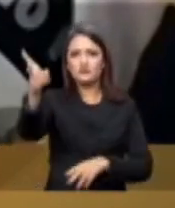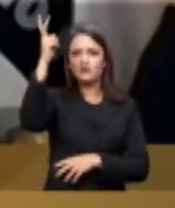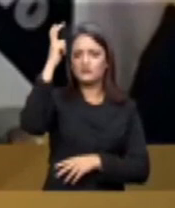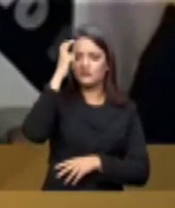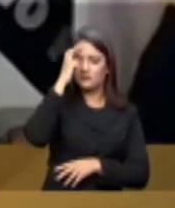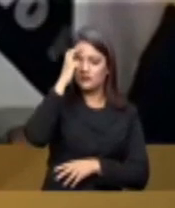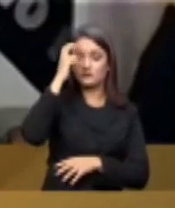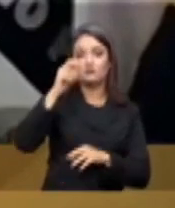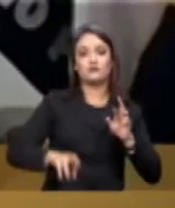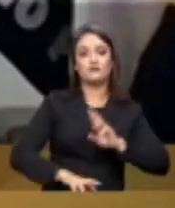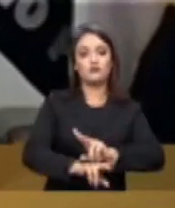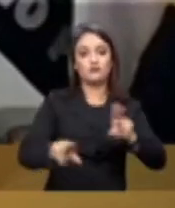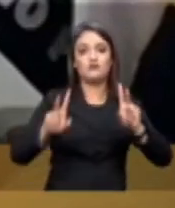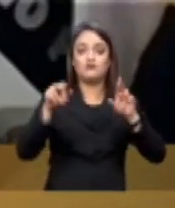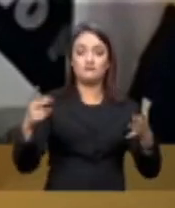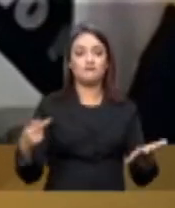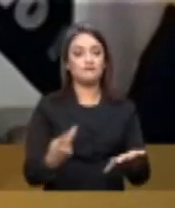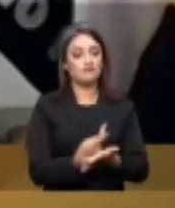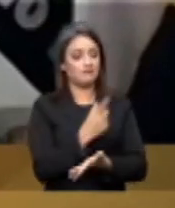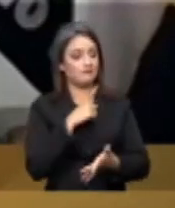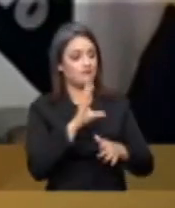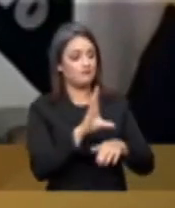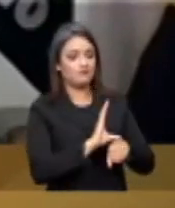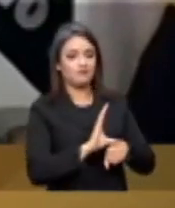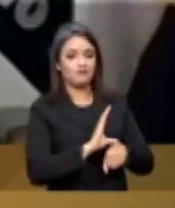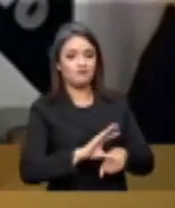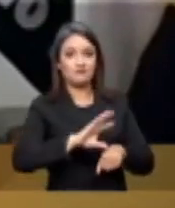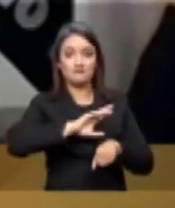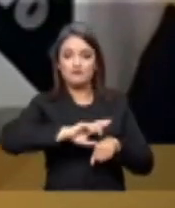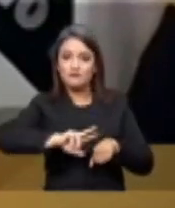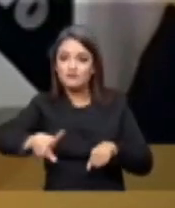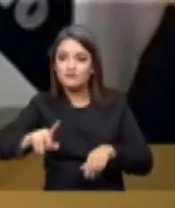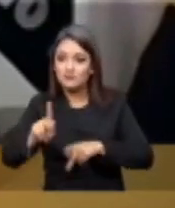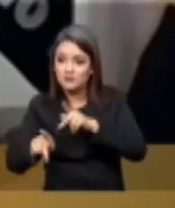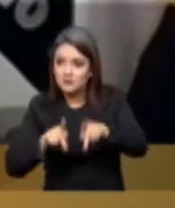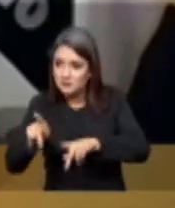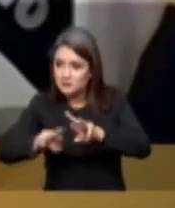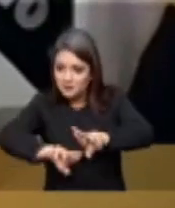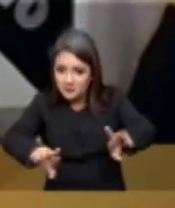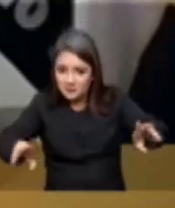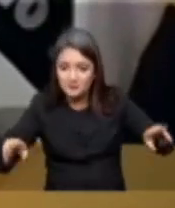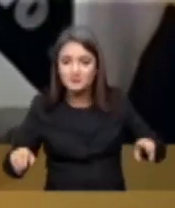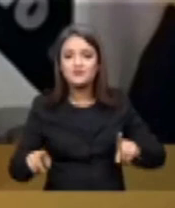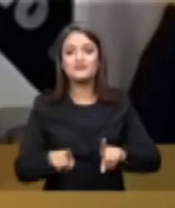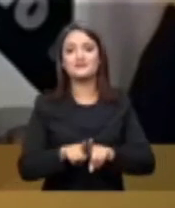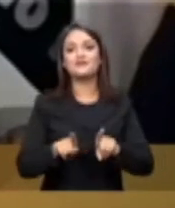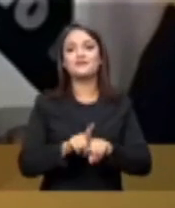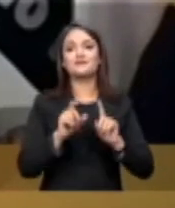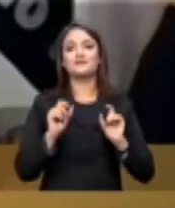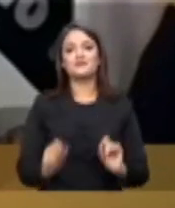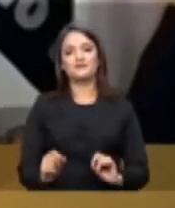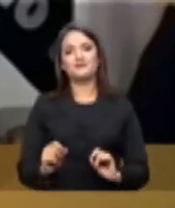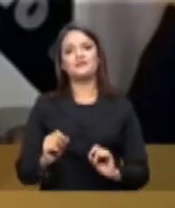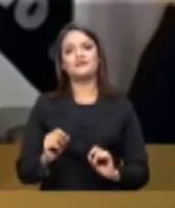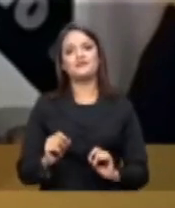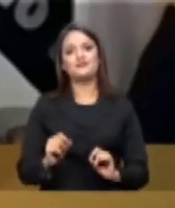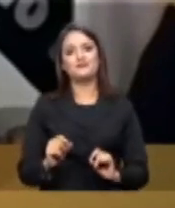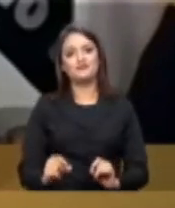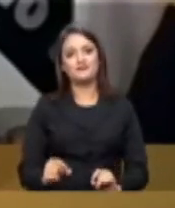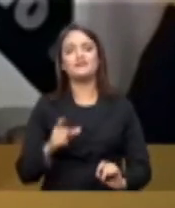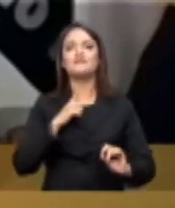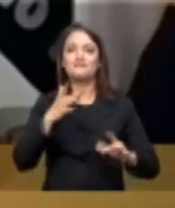como decorre da sua Constituição, da diversidade do nosso povo, dos seus calorosos laços